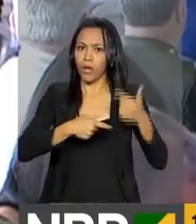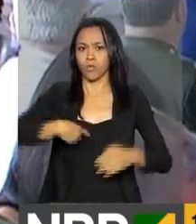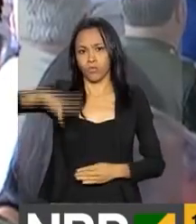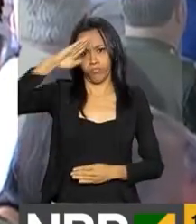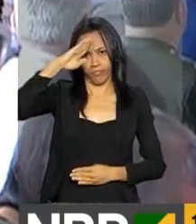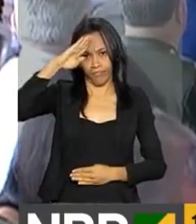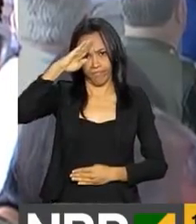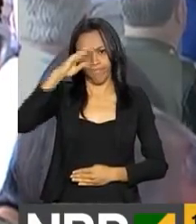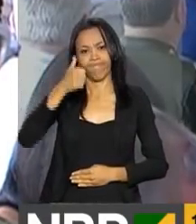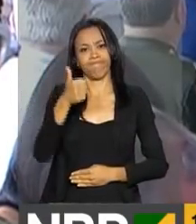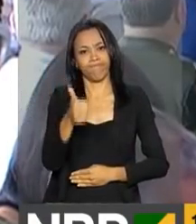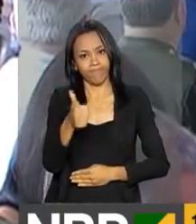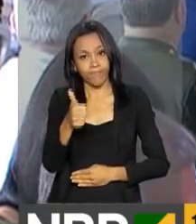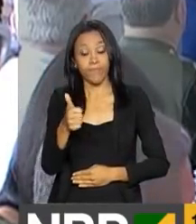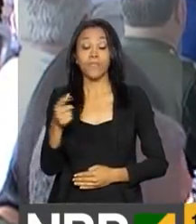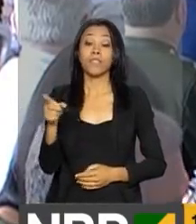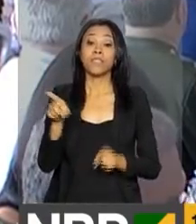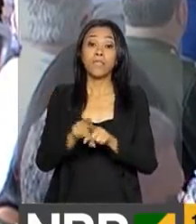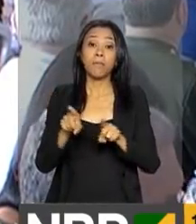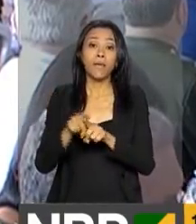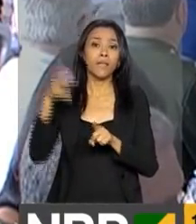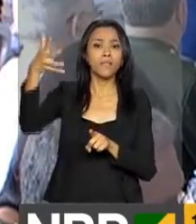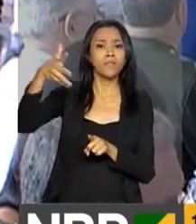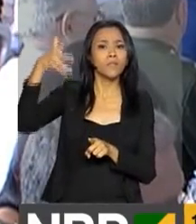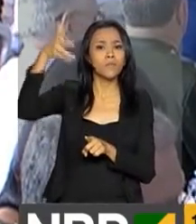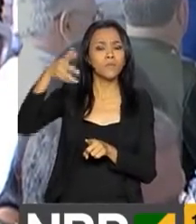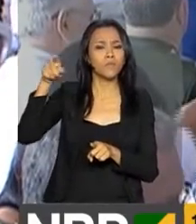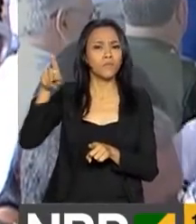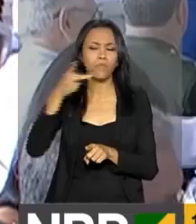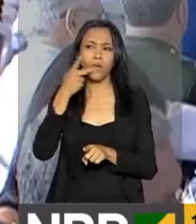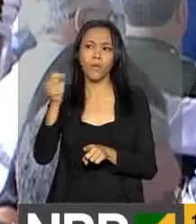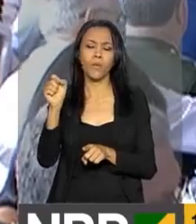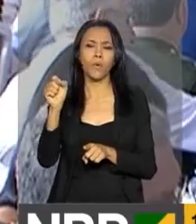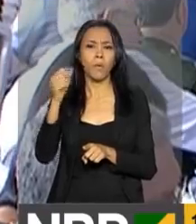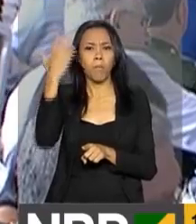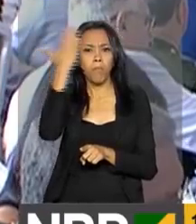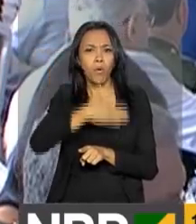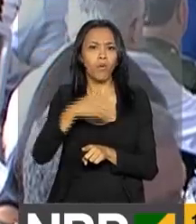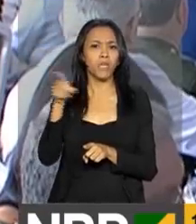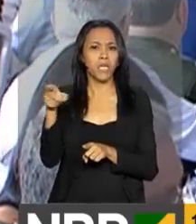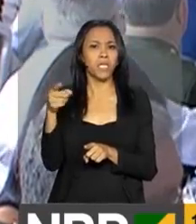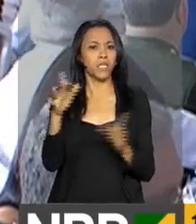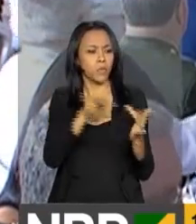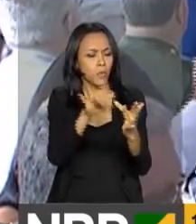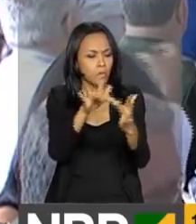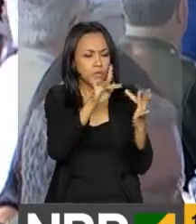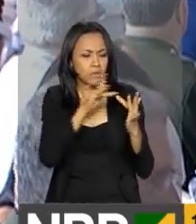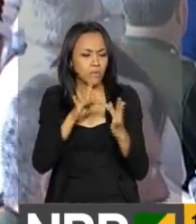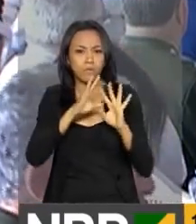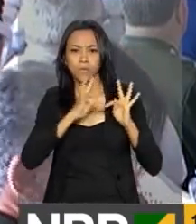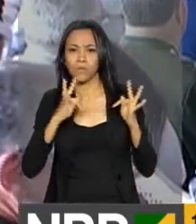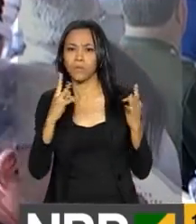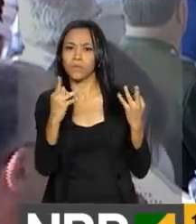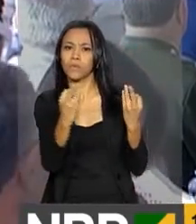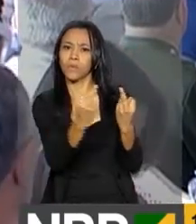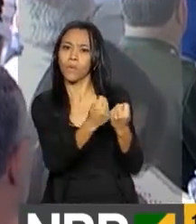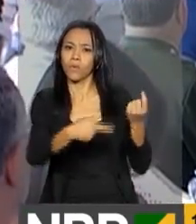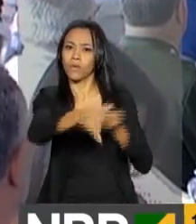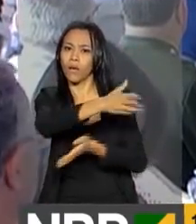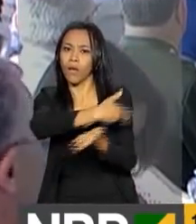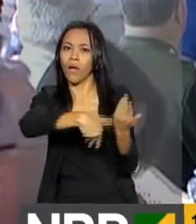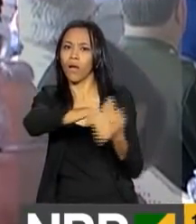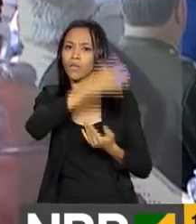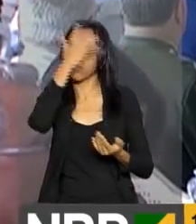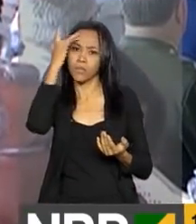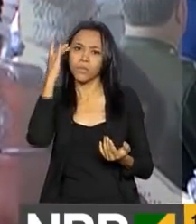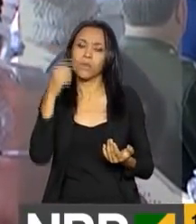corretíssimo, mas também revelador do seu entrosamento com os comandantes, com todos os oficiais generais, enfim, com as